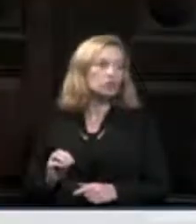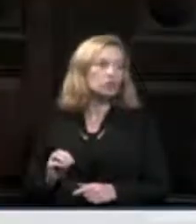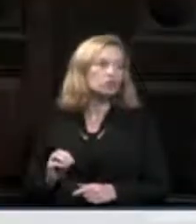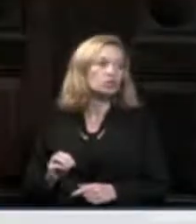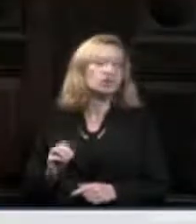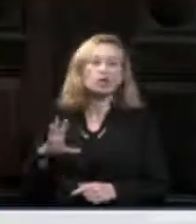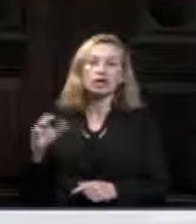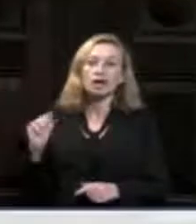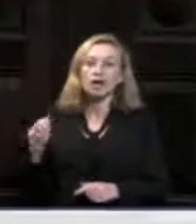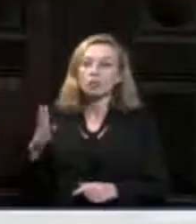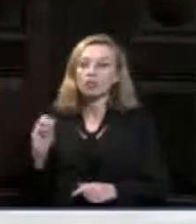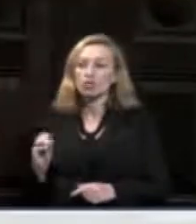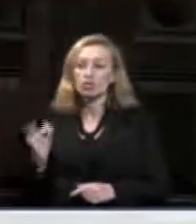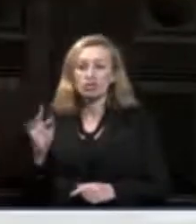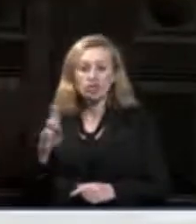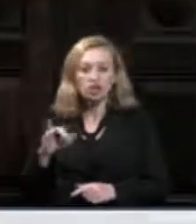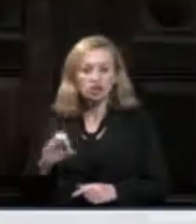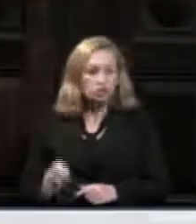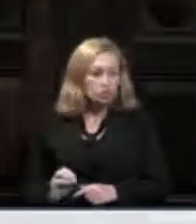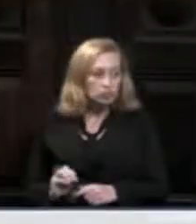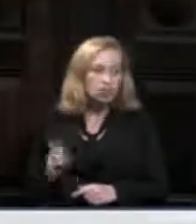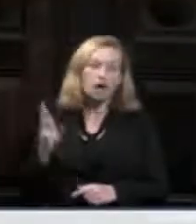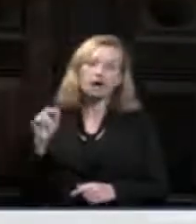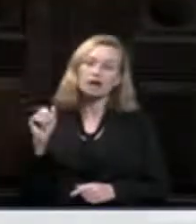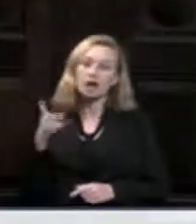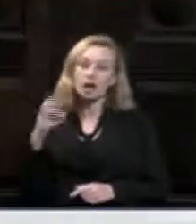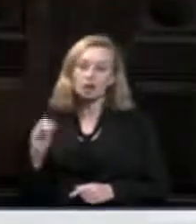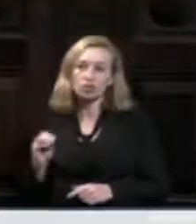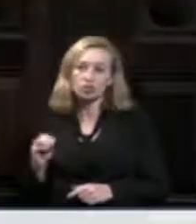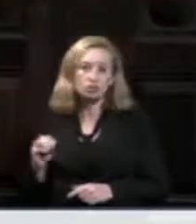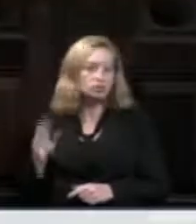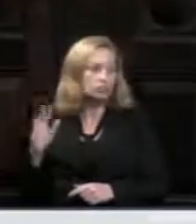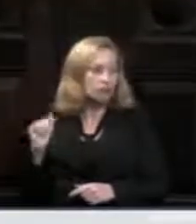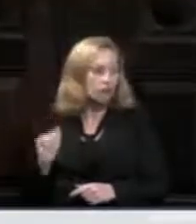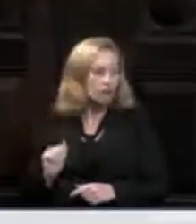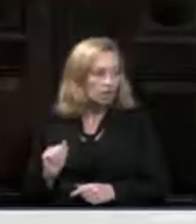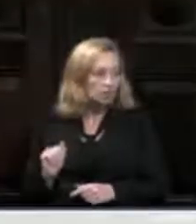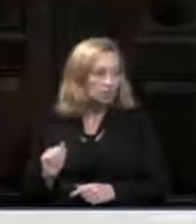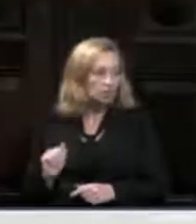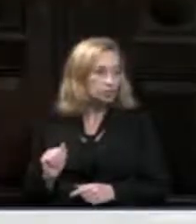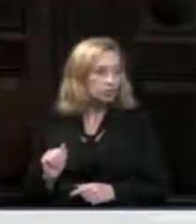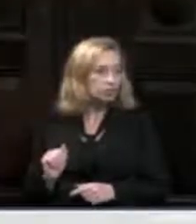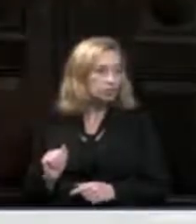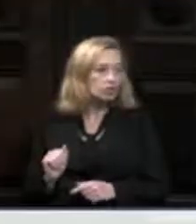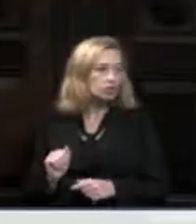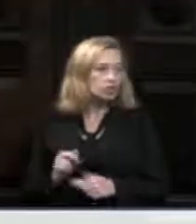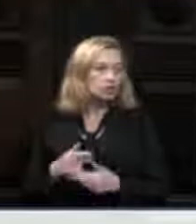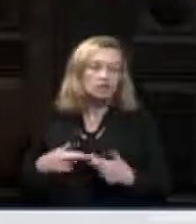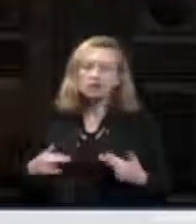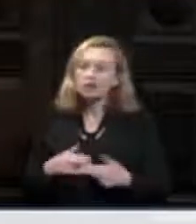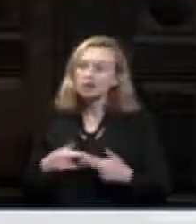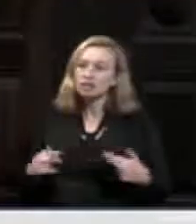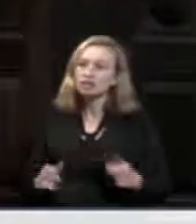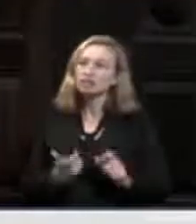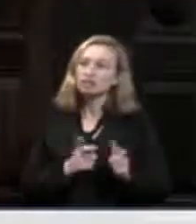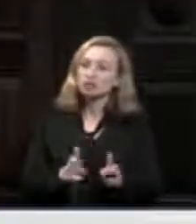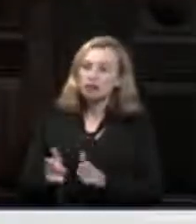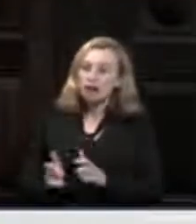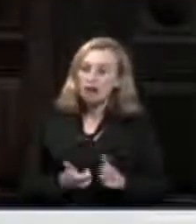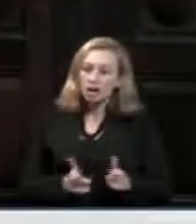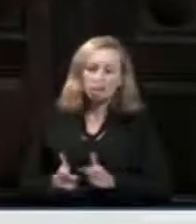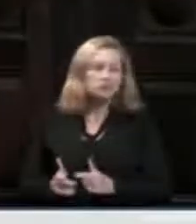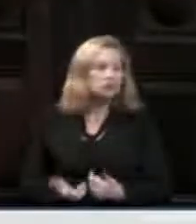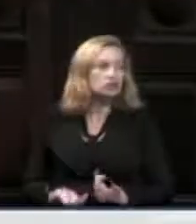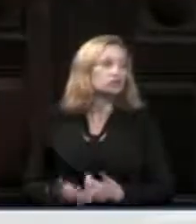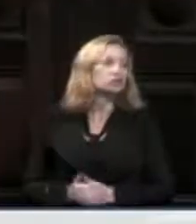Peró, em Arraial do Cabo, nos costões rochosos do Atalaia, da Praia do Pontal,